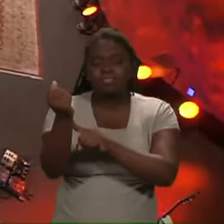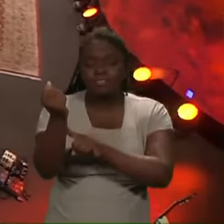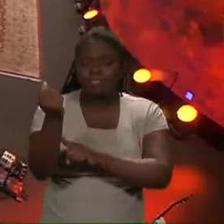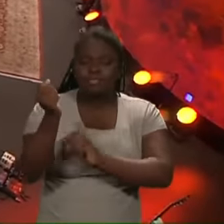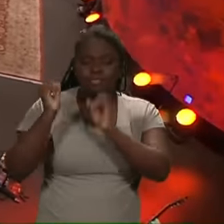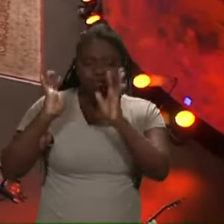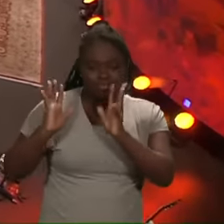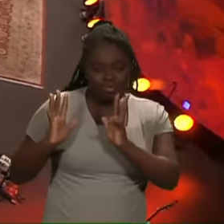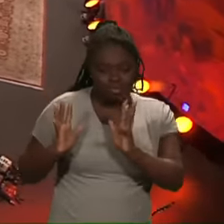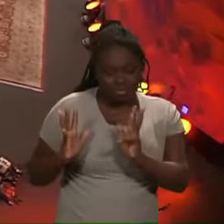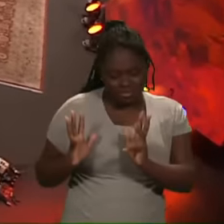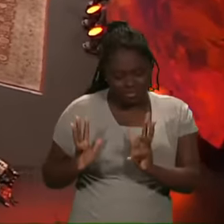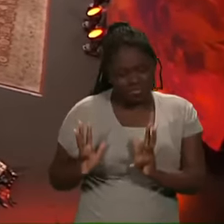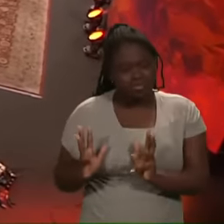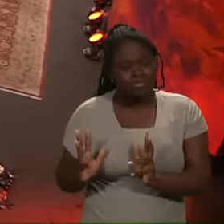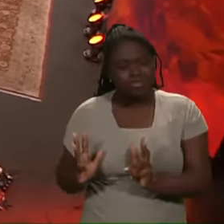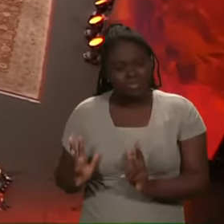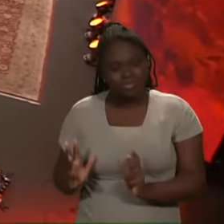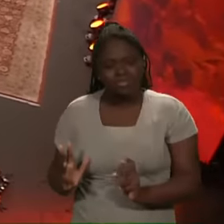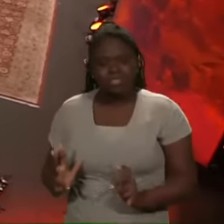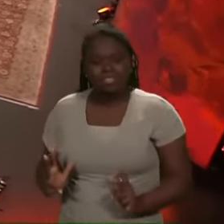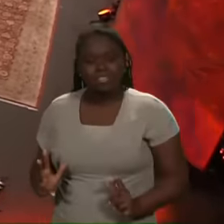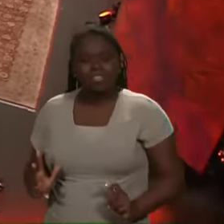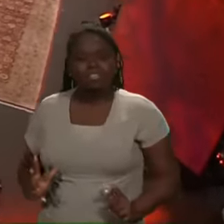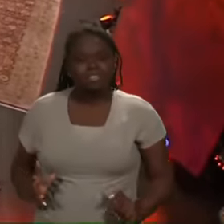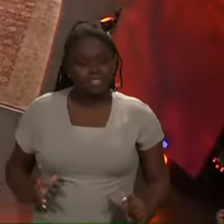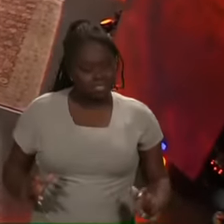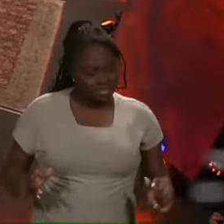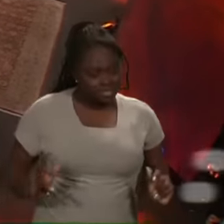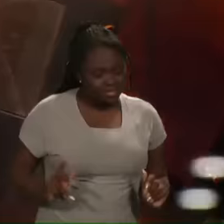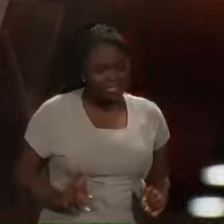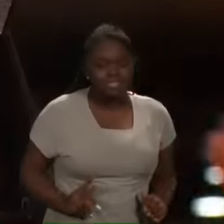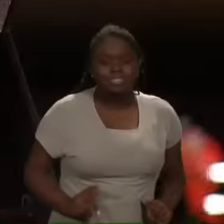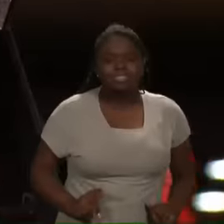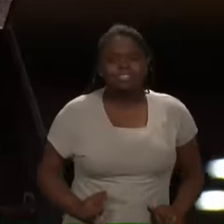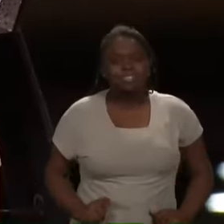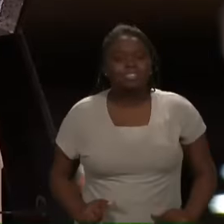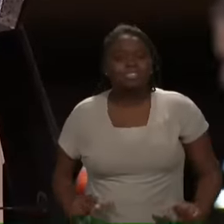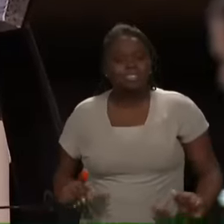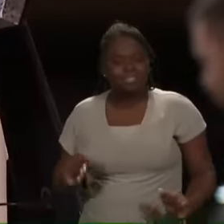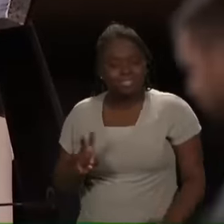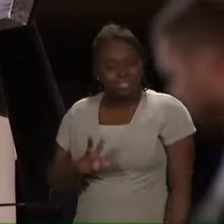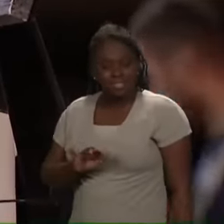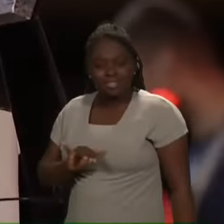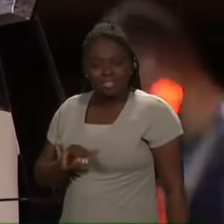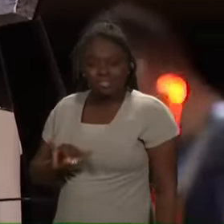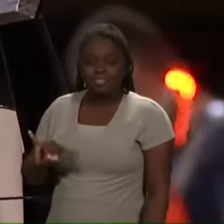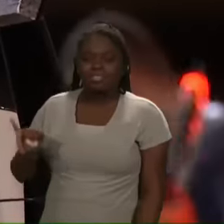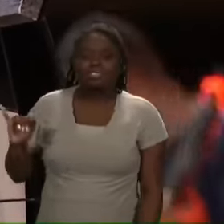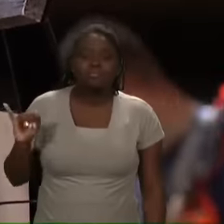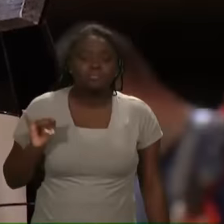lavado com roupas que tão alvas